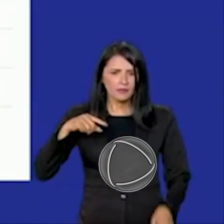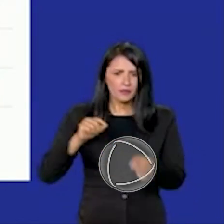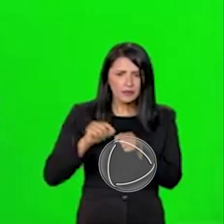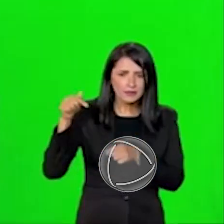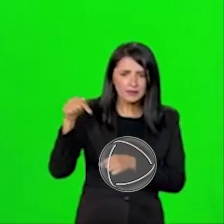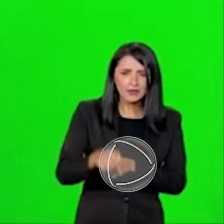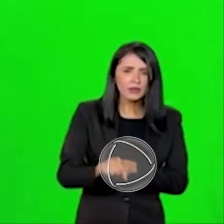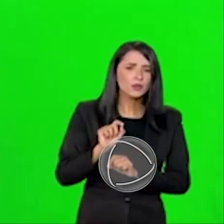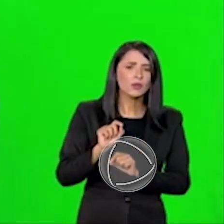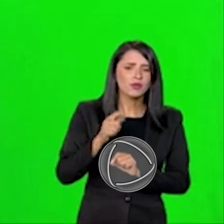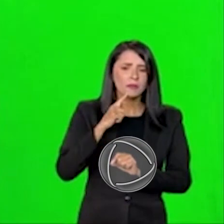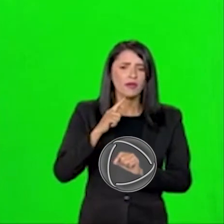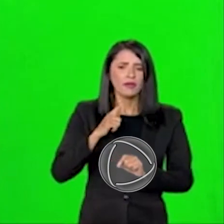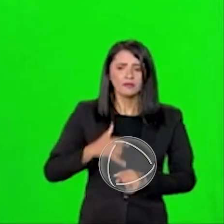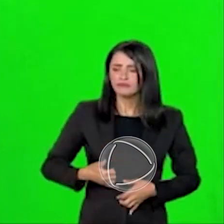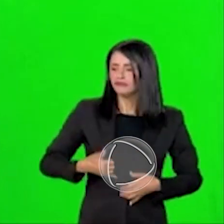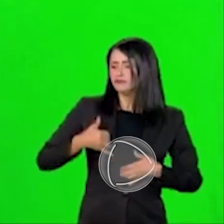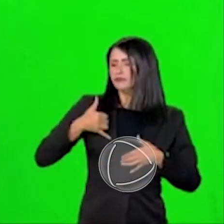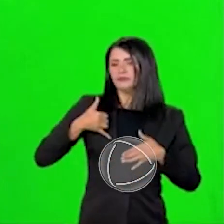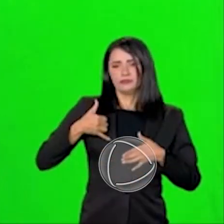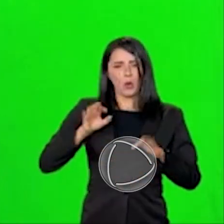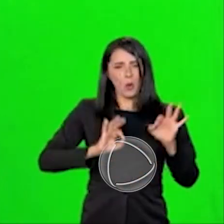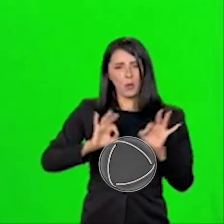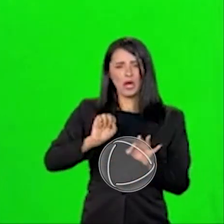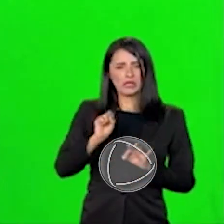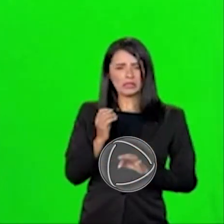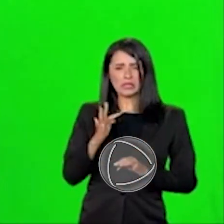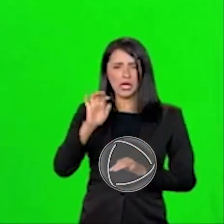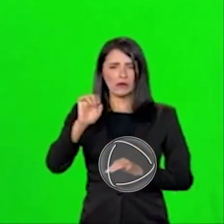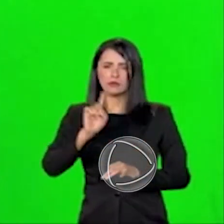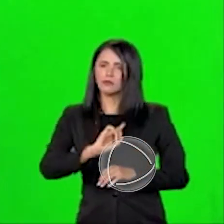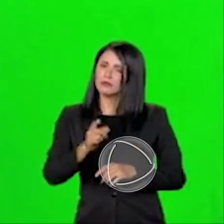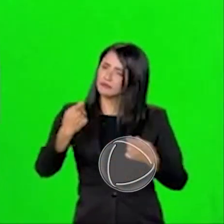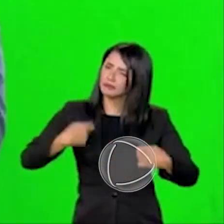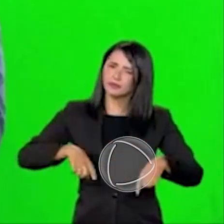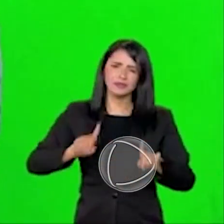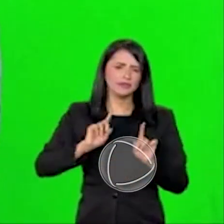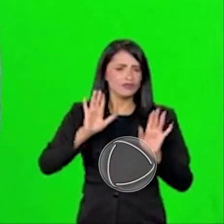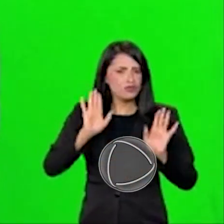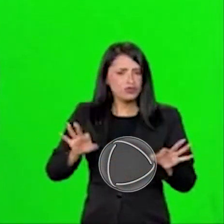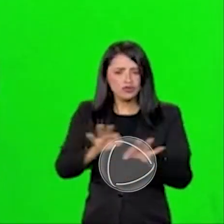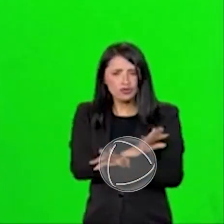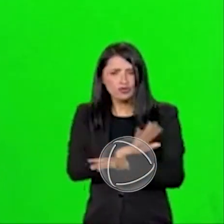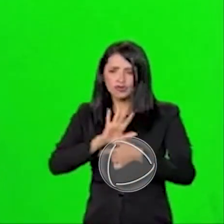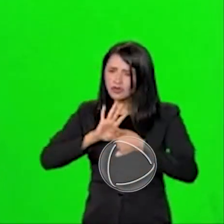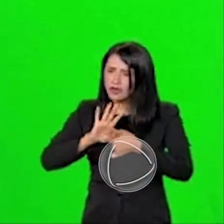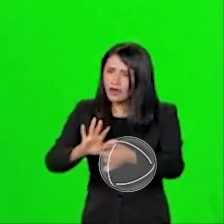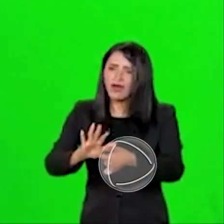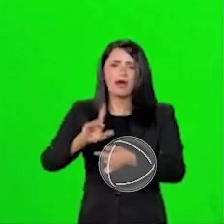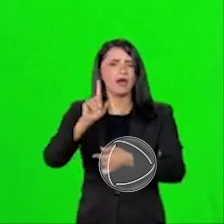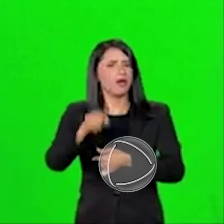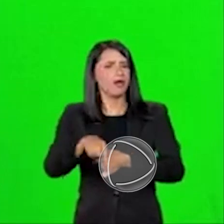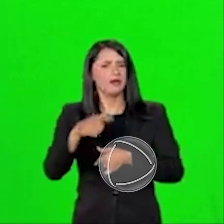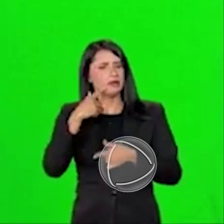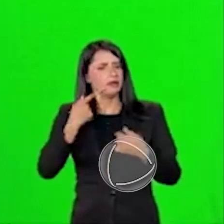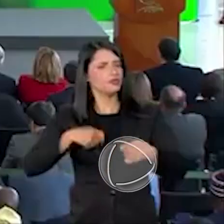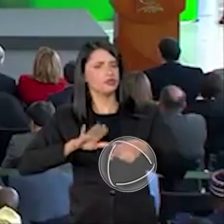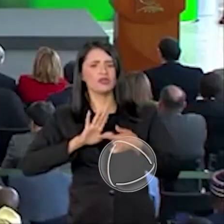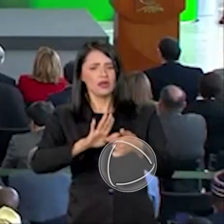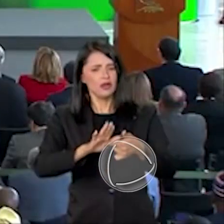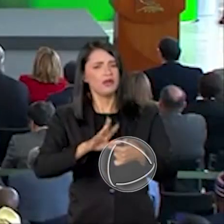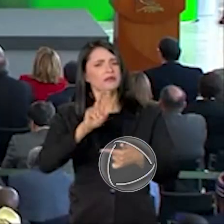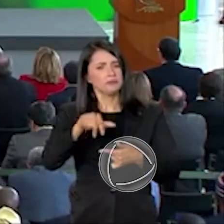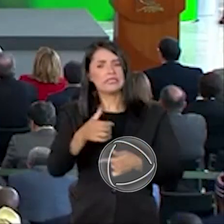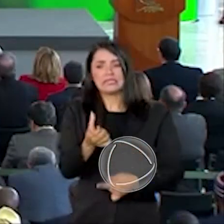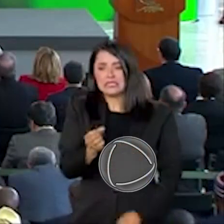para inchar o Plano Safra, porque não precisa. Ele já se mostrou pelos números sem a LCA, que vai